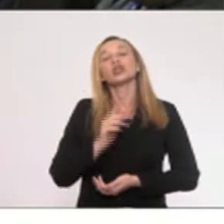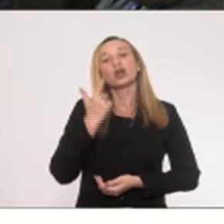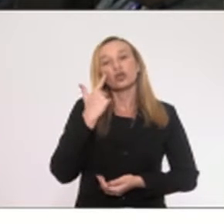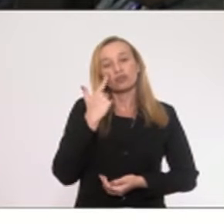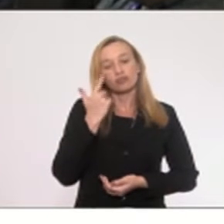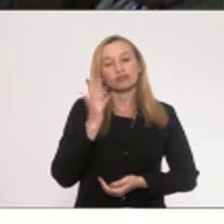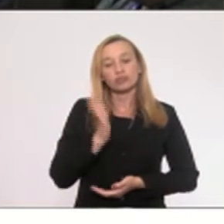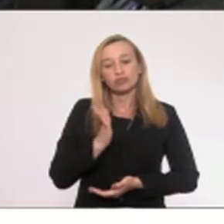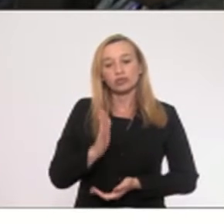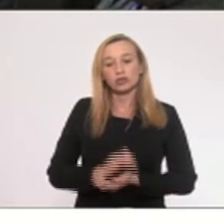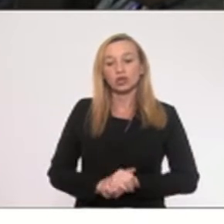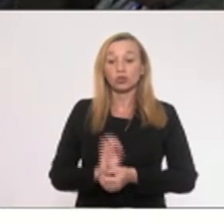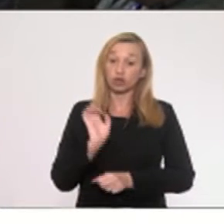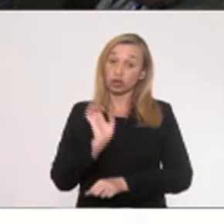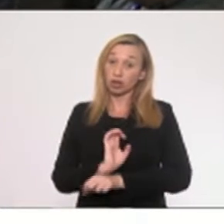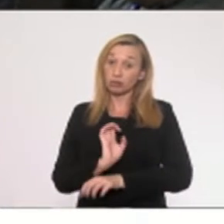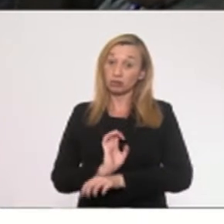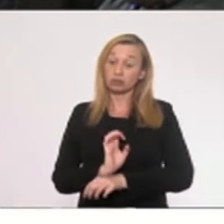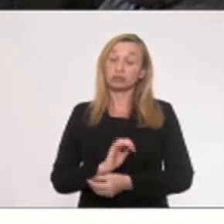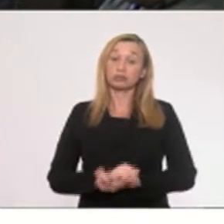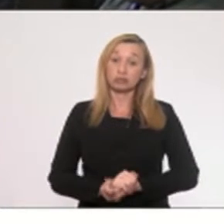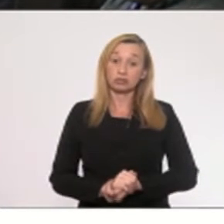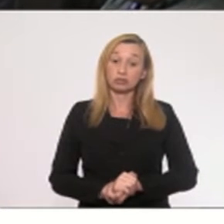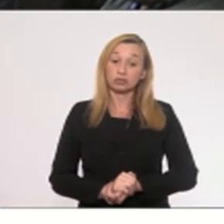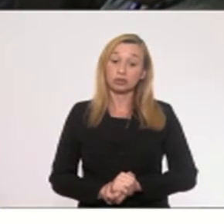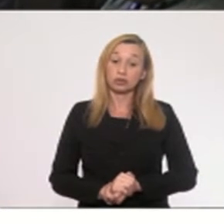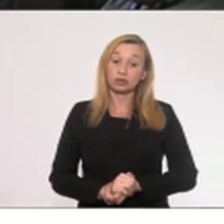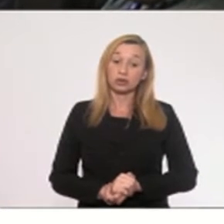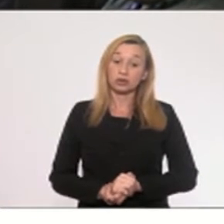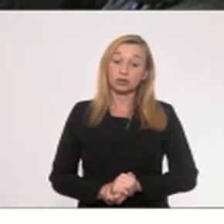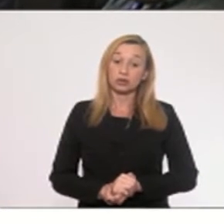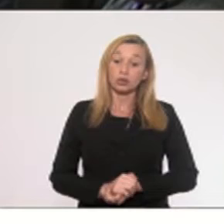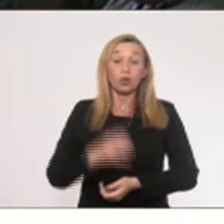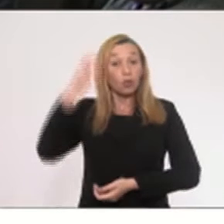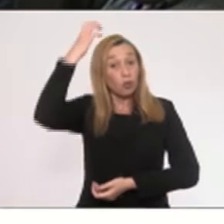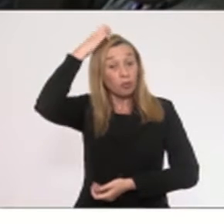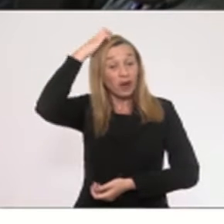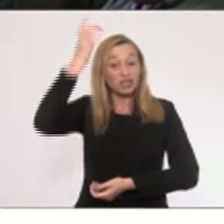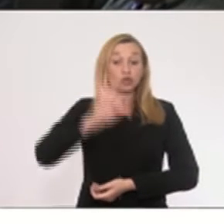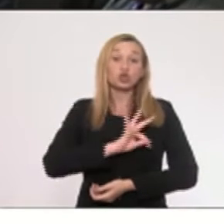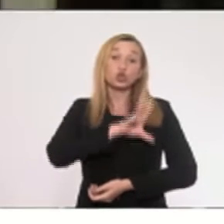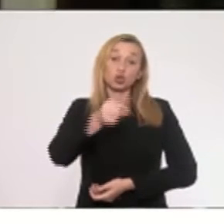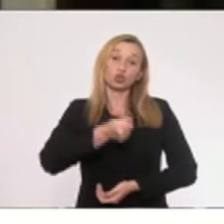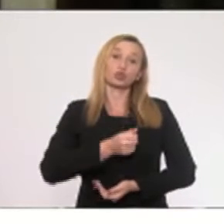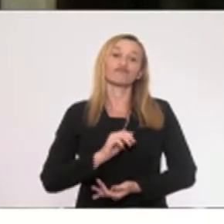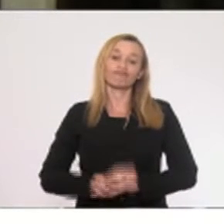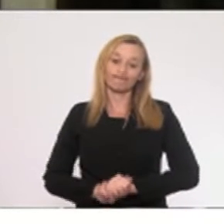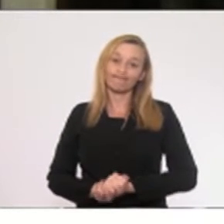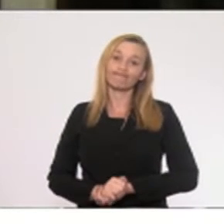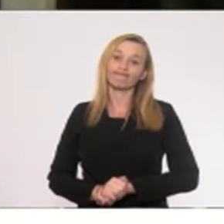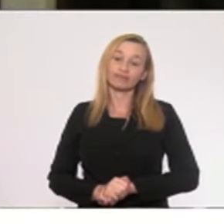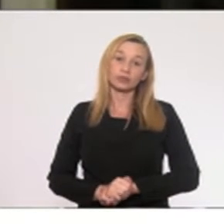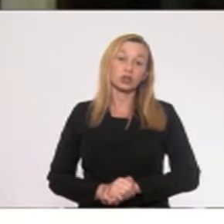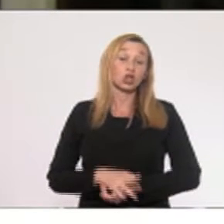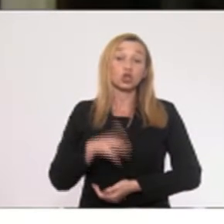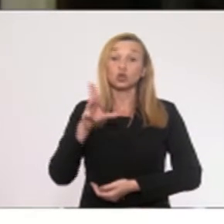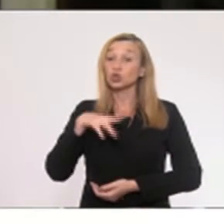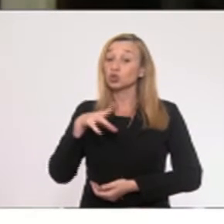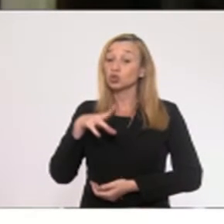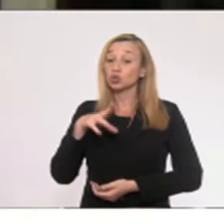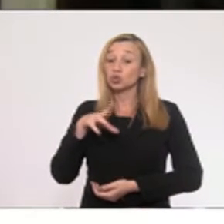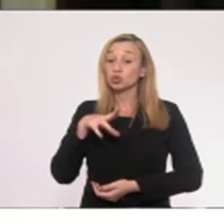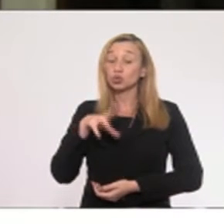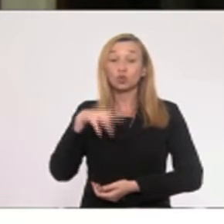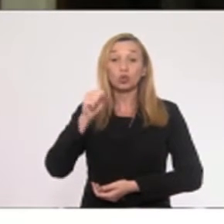aqui o Estado ser acusado de tudo, mas jamais vi o Estado